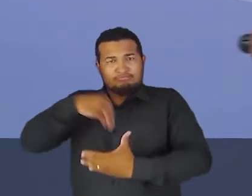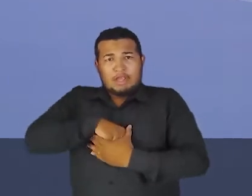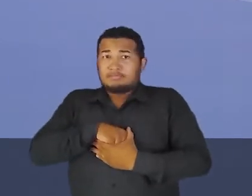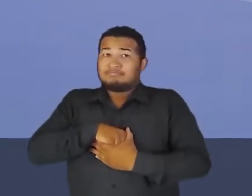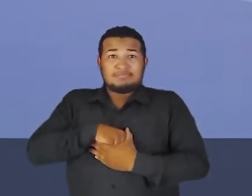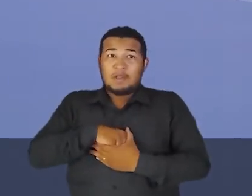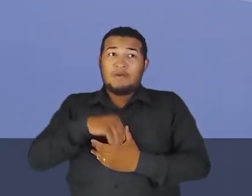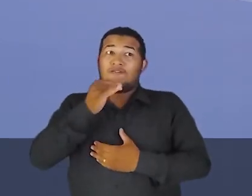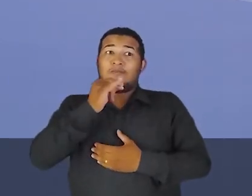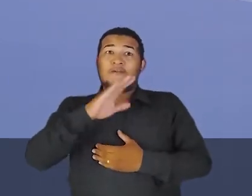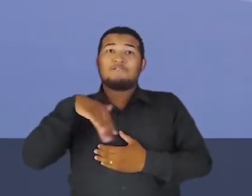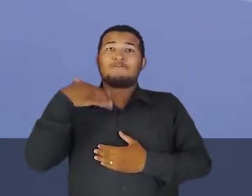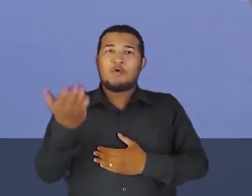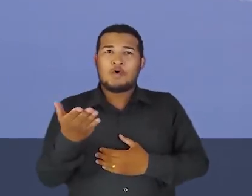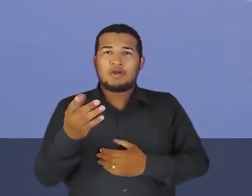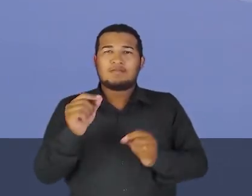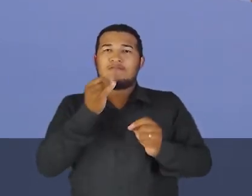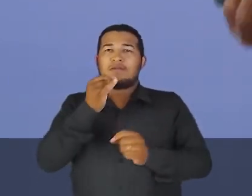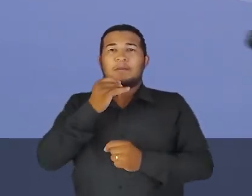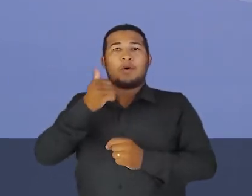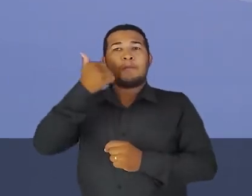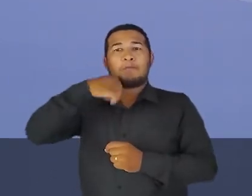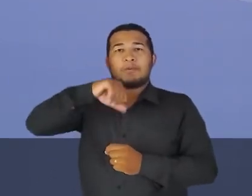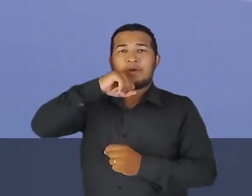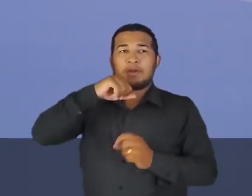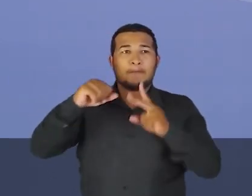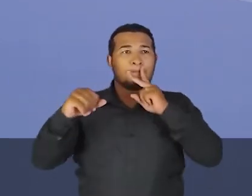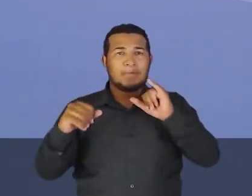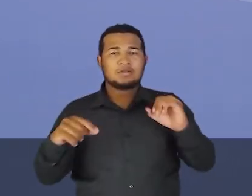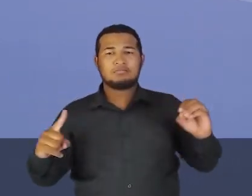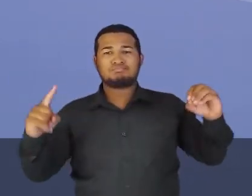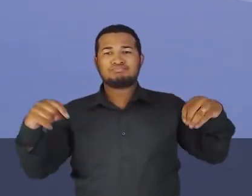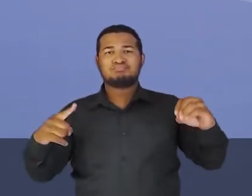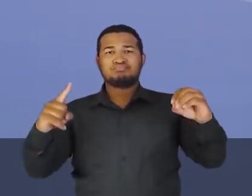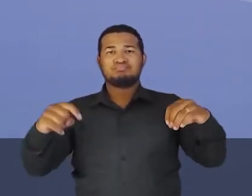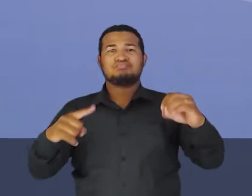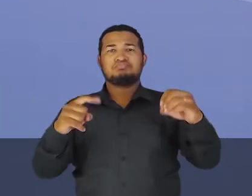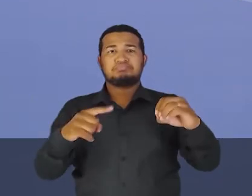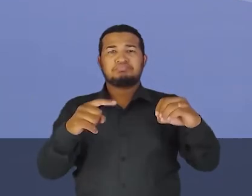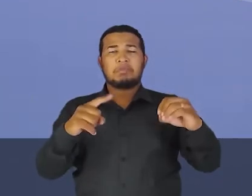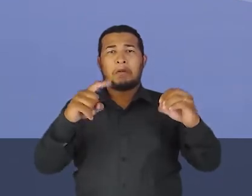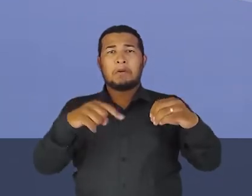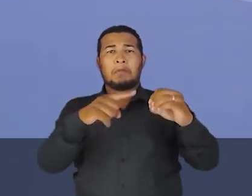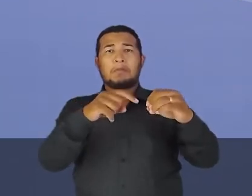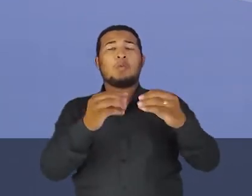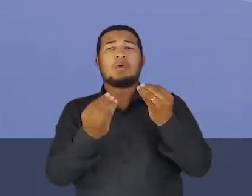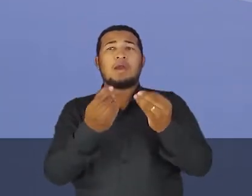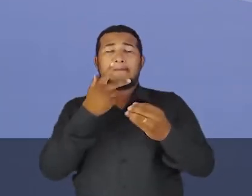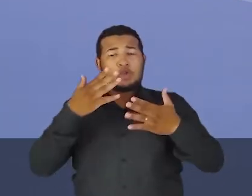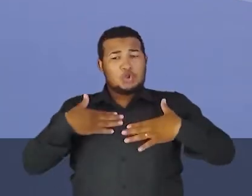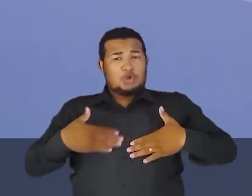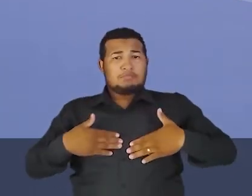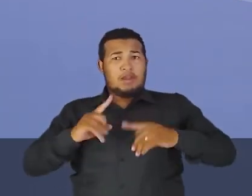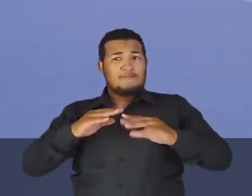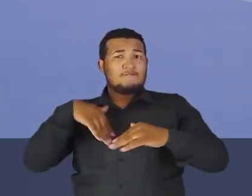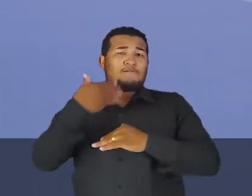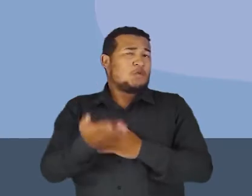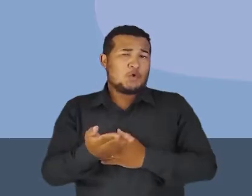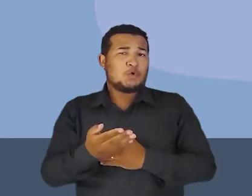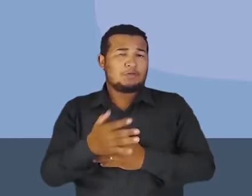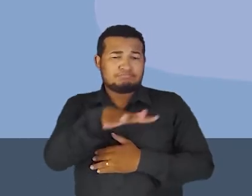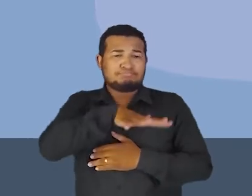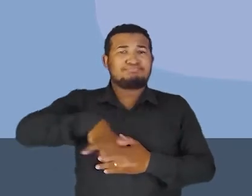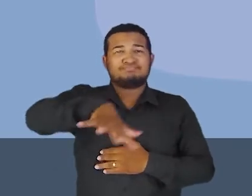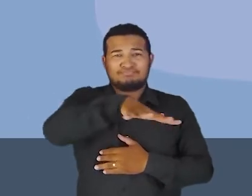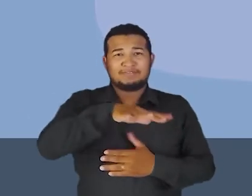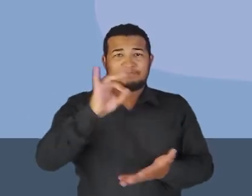seja, tanto o pai e a mãe, eles vão liberar os gametas e esses gametas vão se encontrar fora do corpo. Observe no